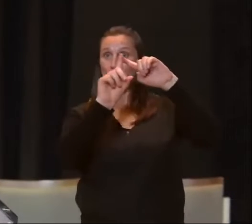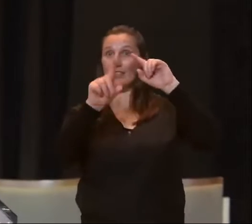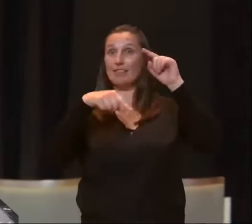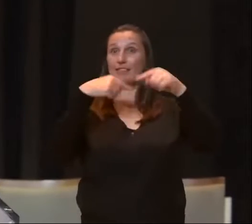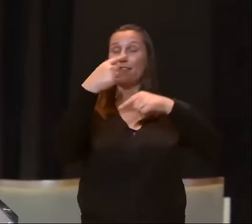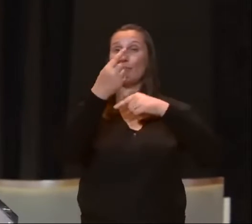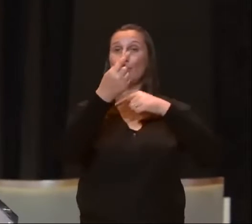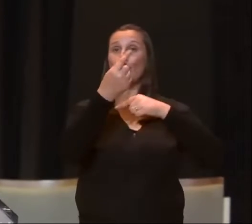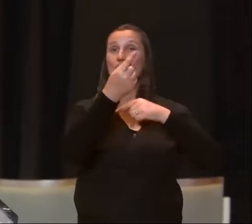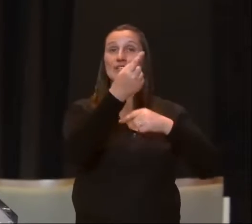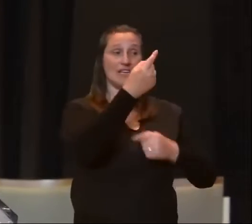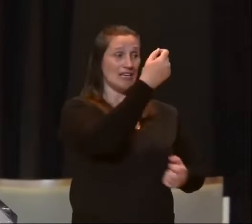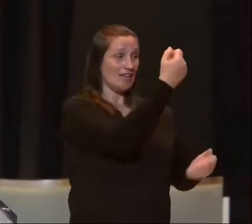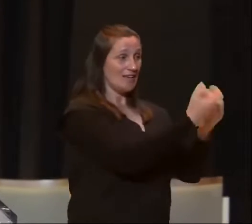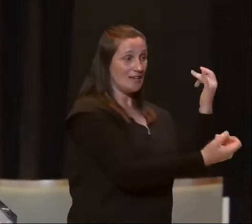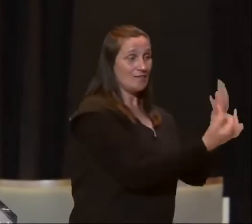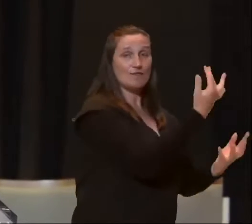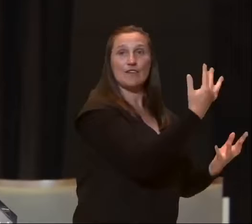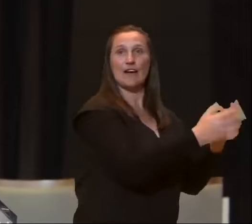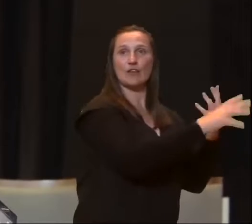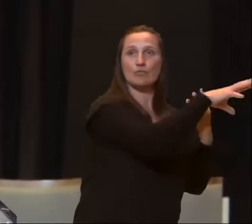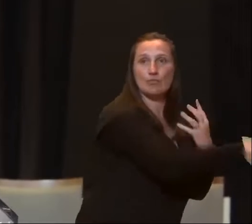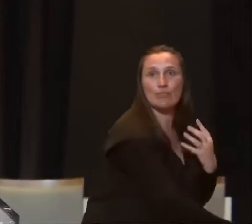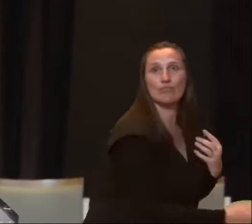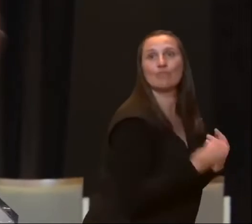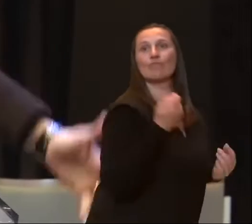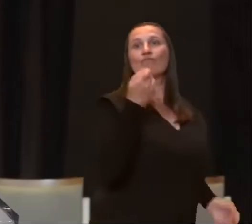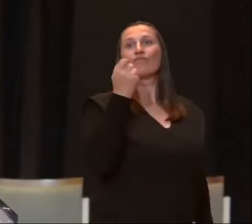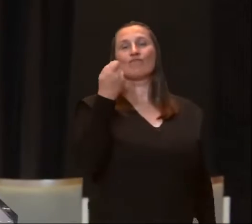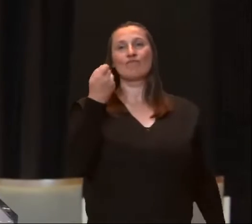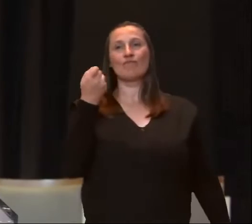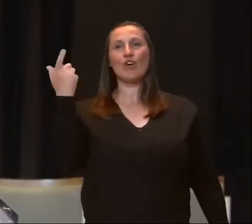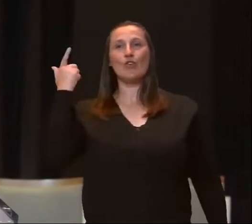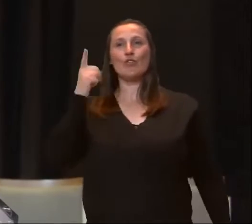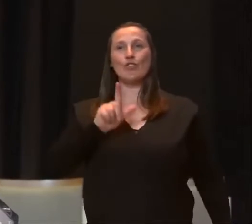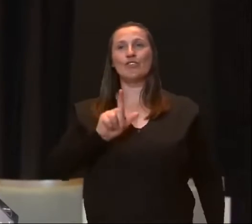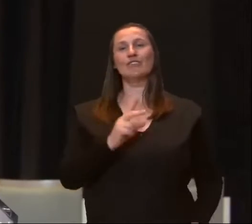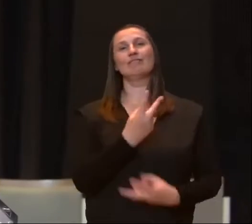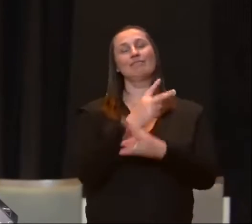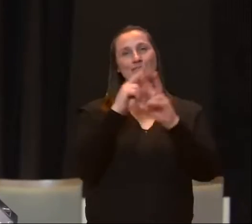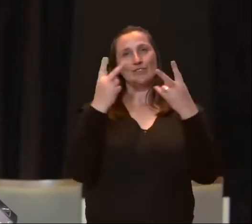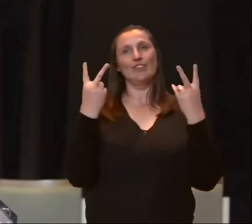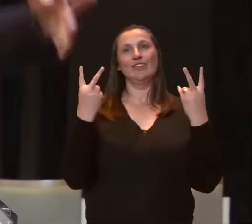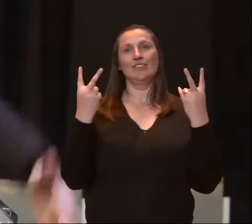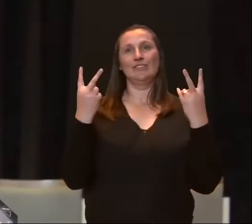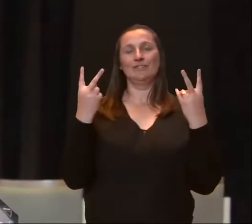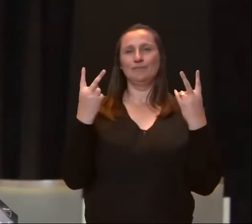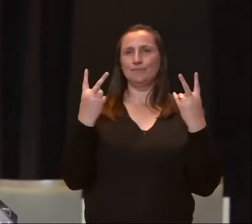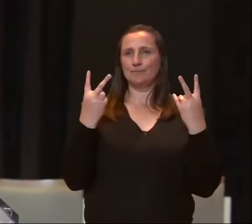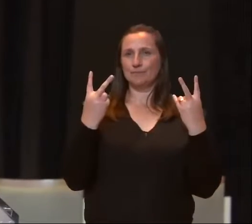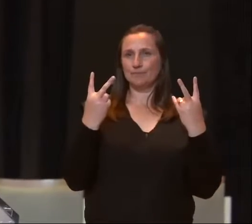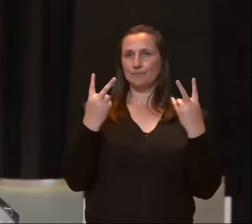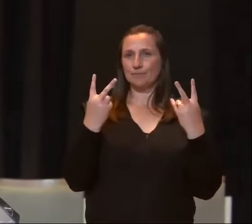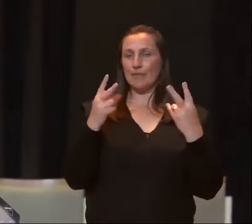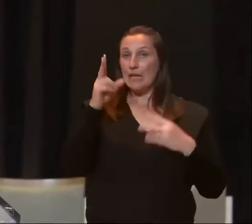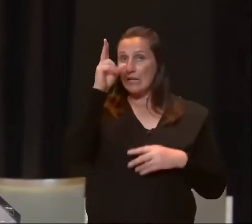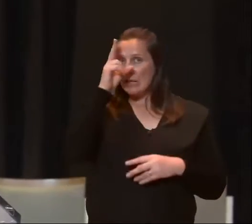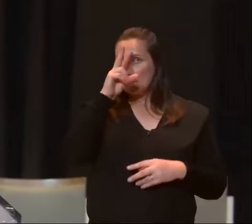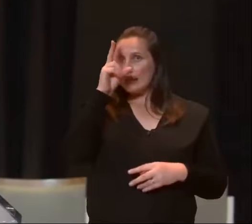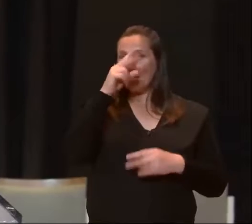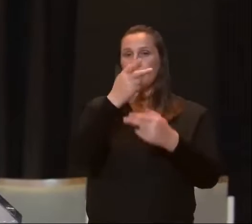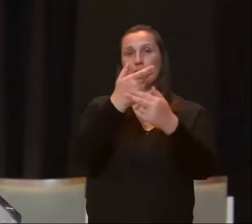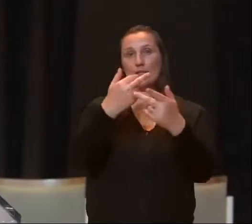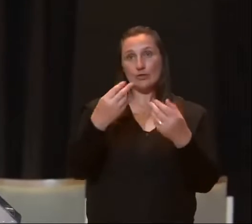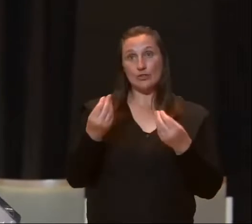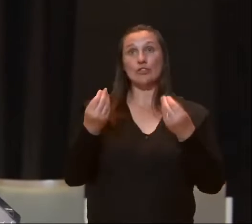Senhor, aleluia. Procura a face. Falamos das lembranças reparadoras. Lembra do que te dá esperança. E